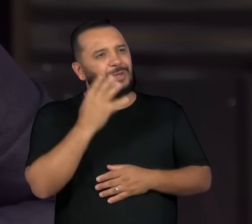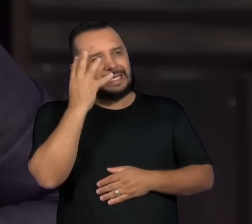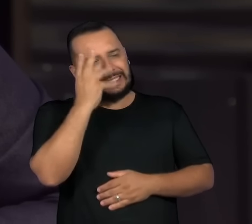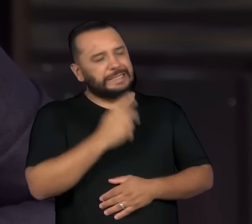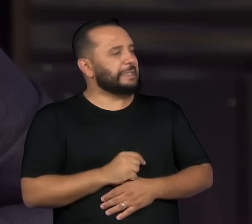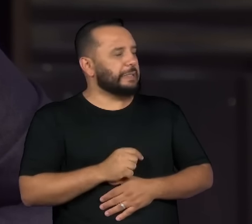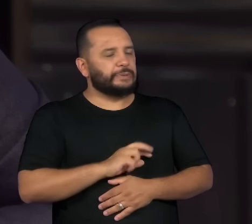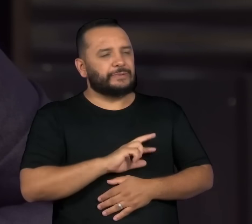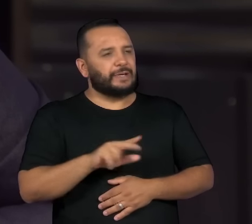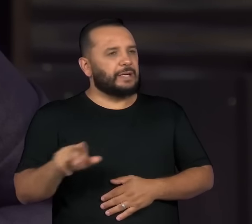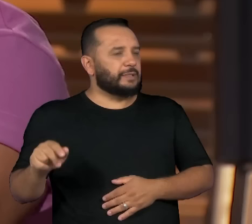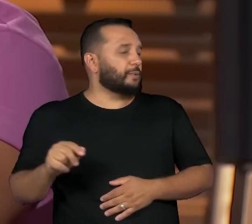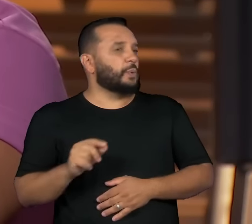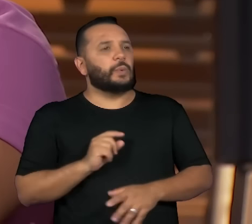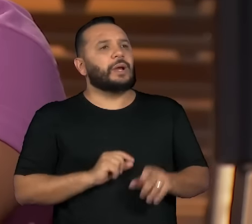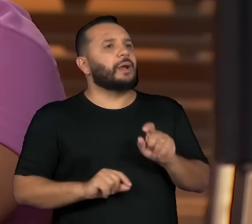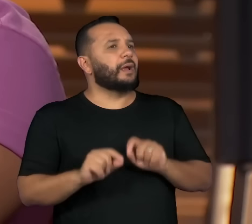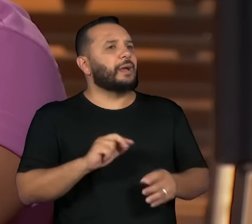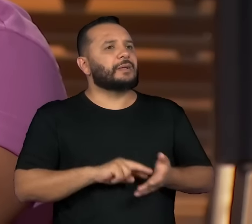diga o que é a vida?